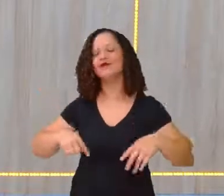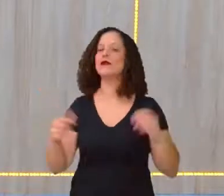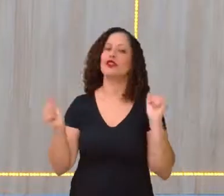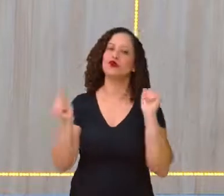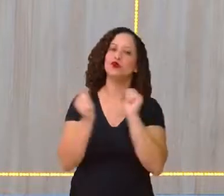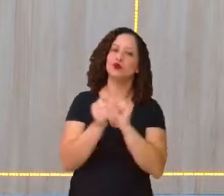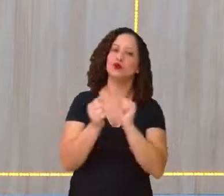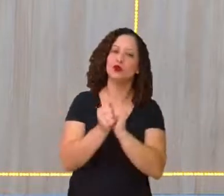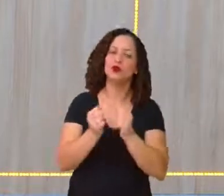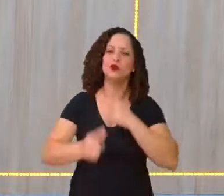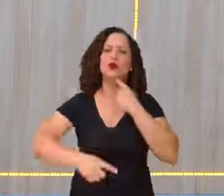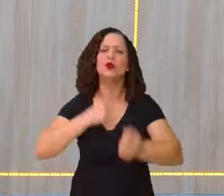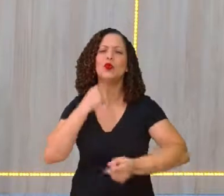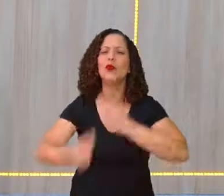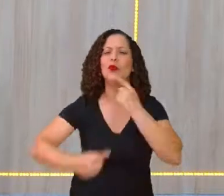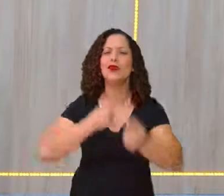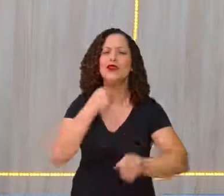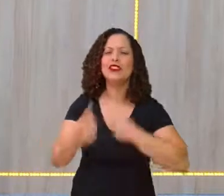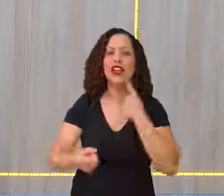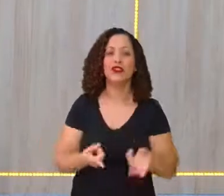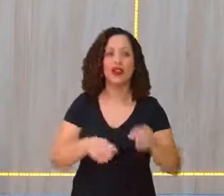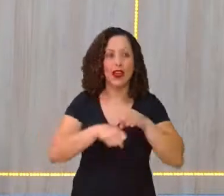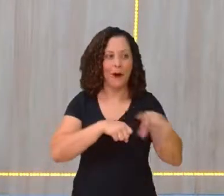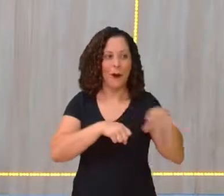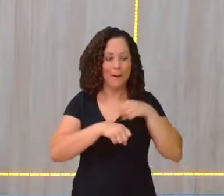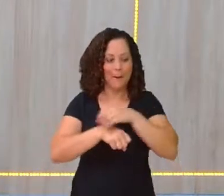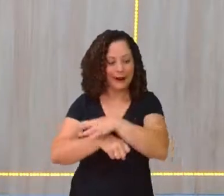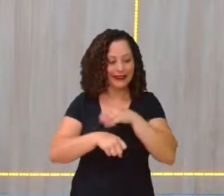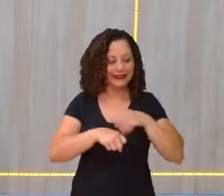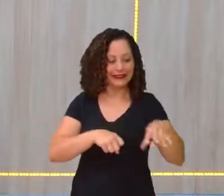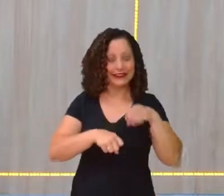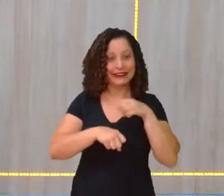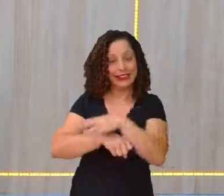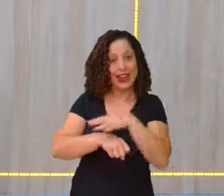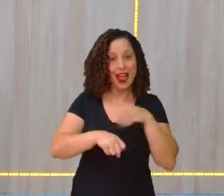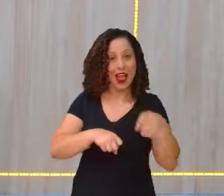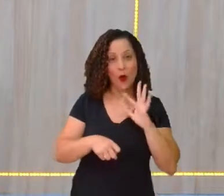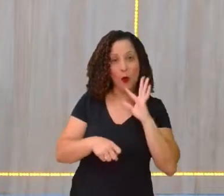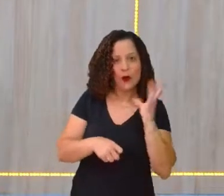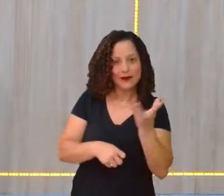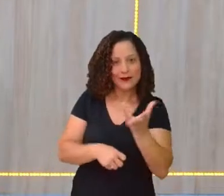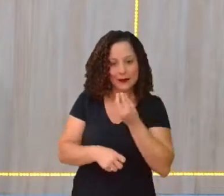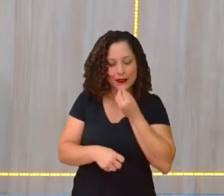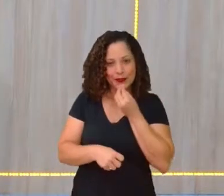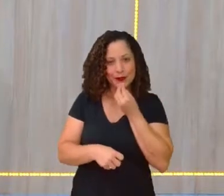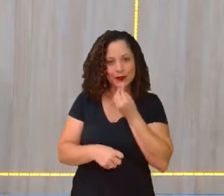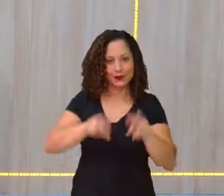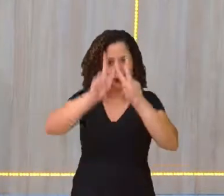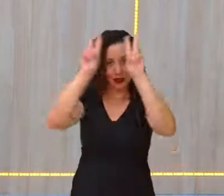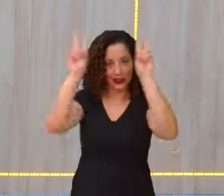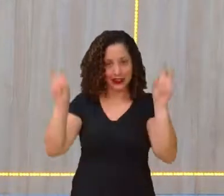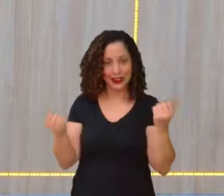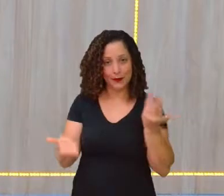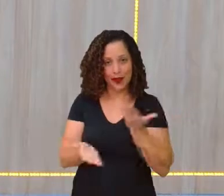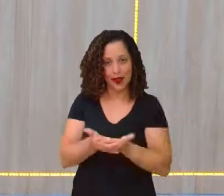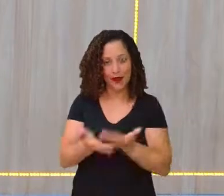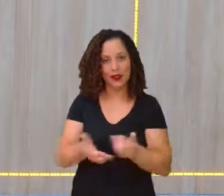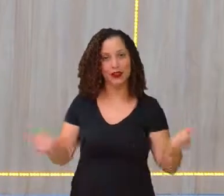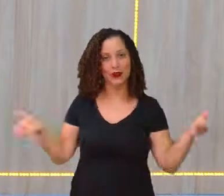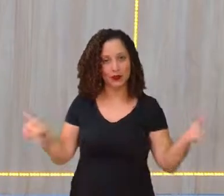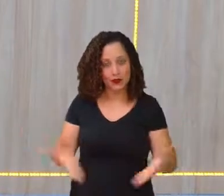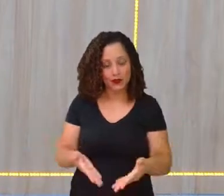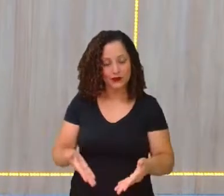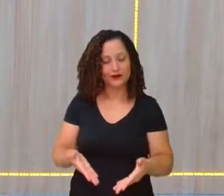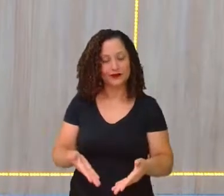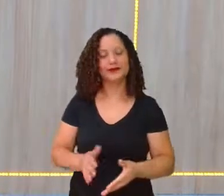comentando, né, tirando dúvidas, compartilhando os conhecimentos que vocês já possuem de repente sobre o tema de hoje, que